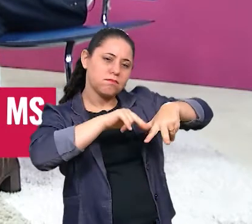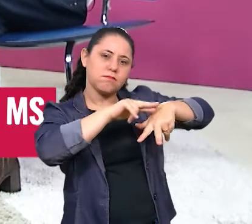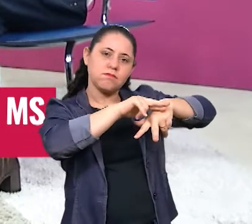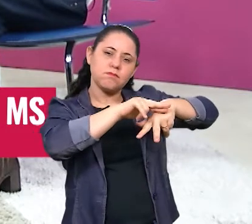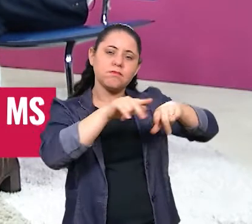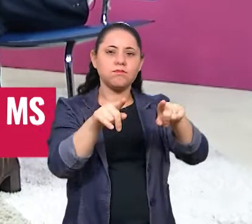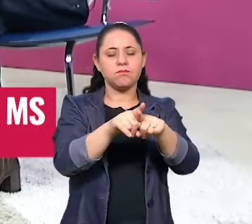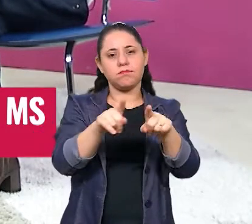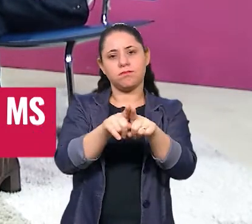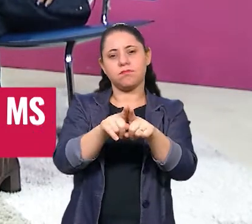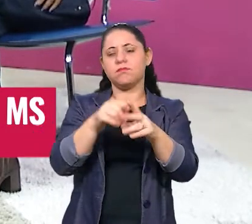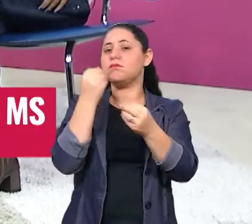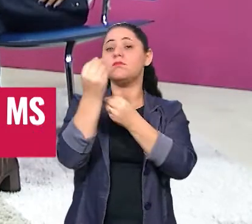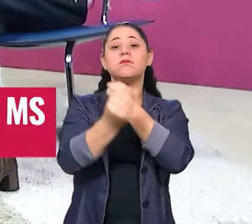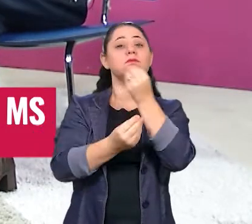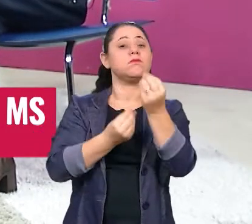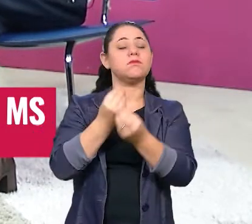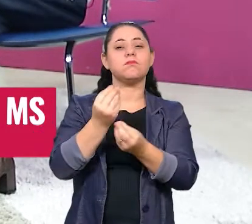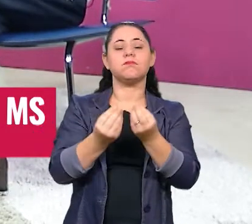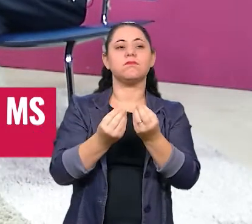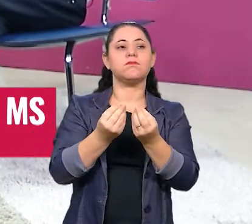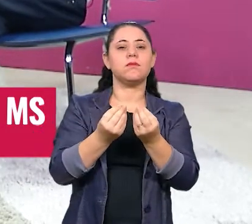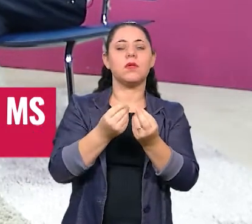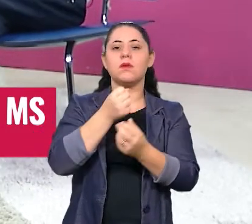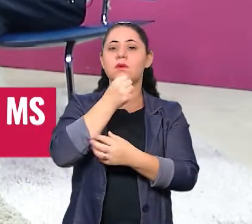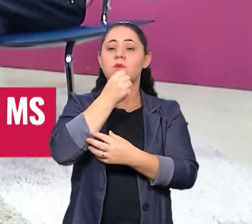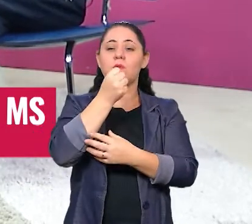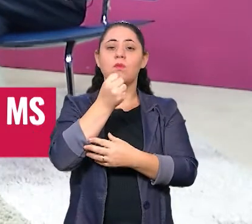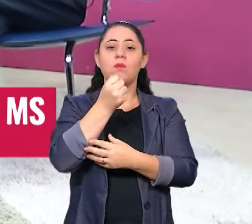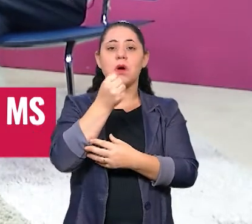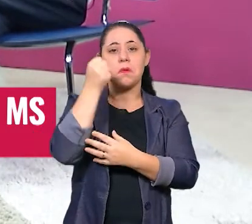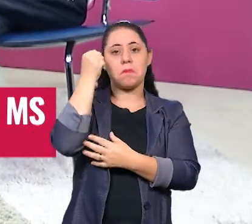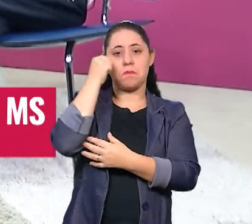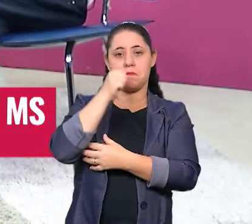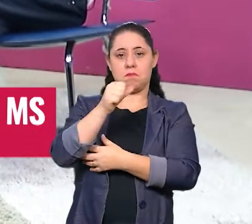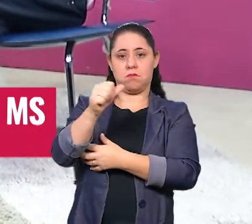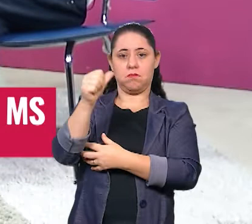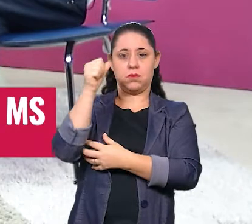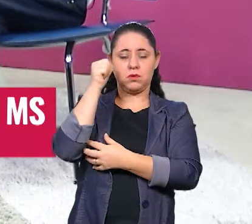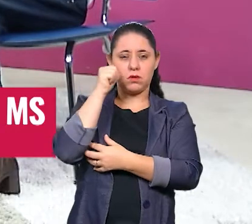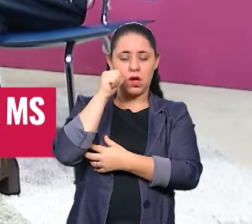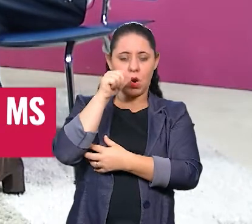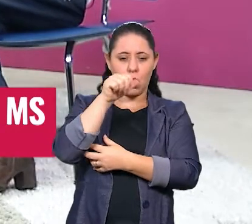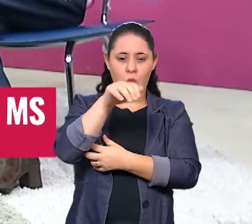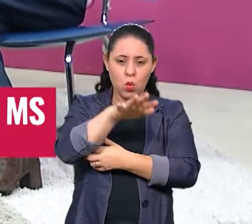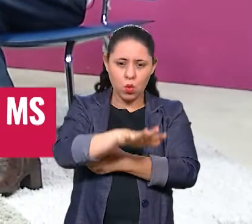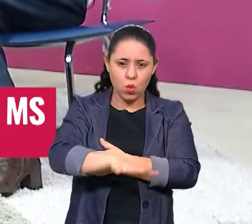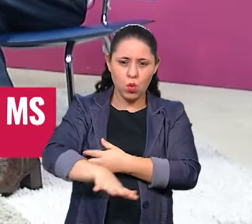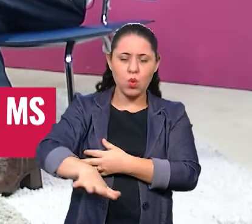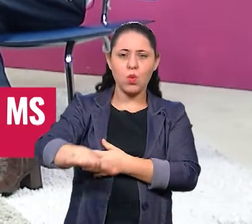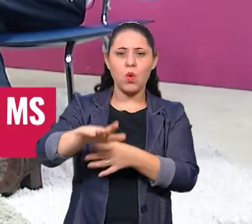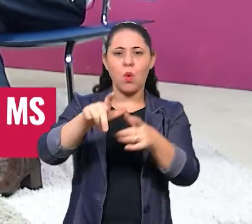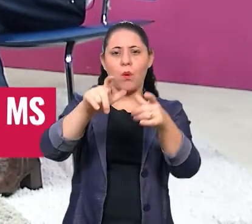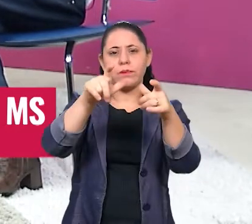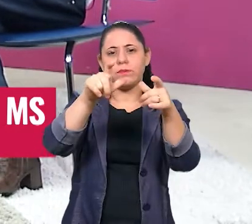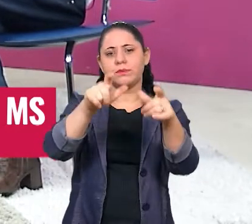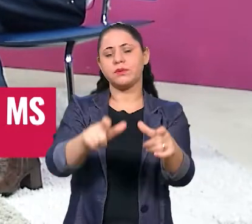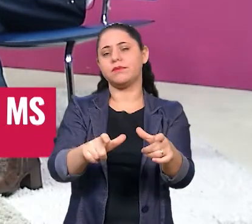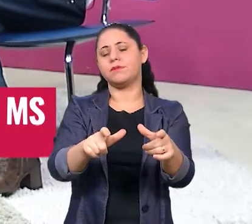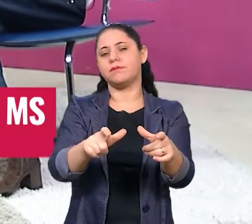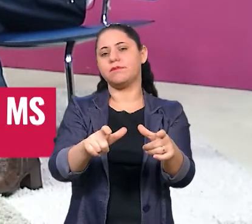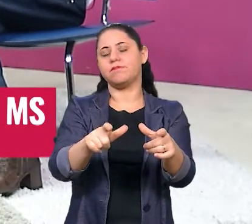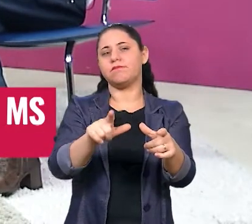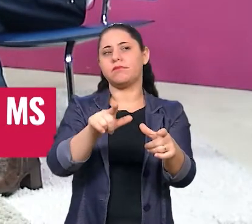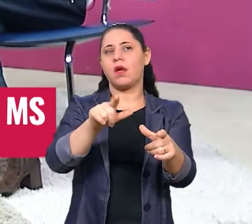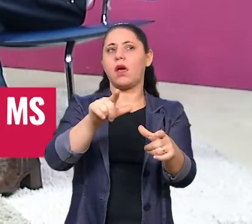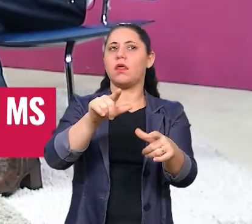é ser uma produtora, né, mulher, num ambiente que talvez em alguns